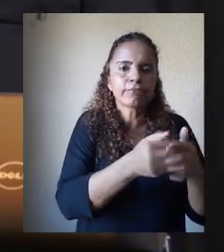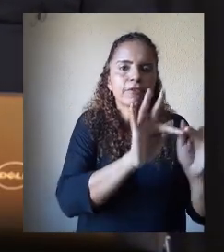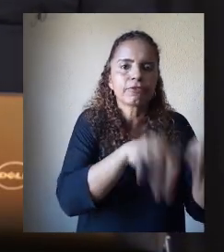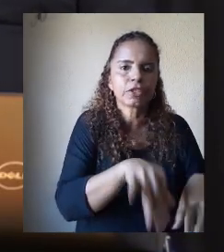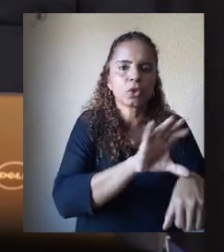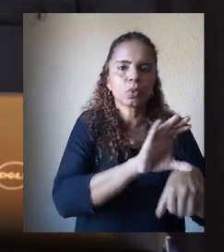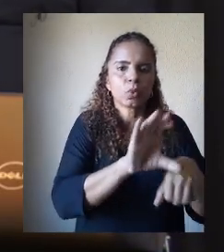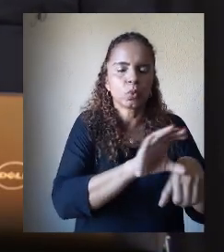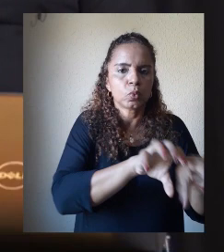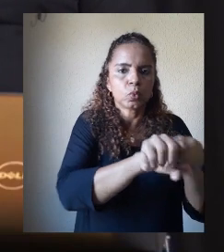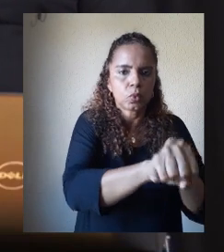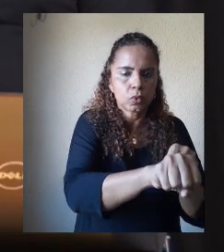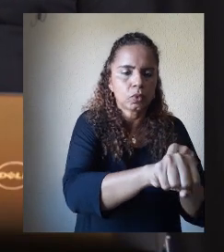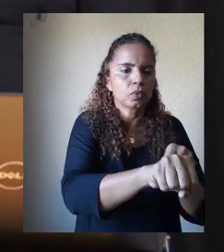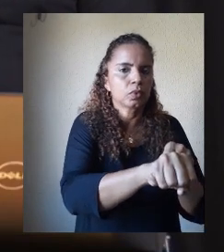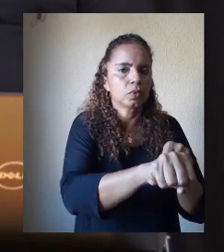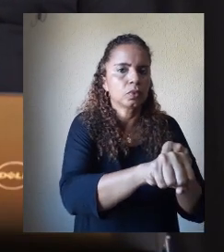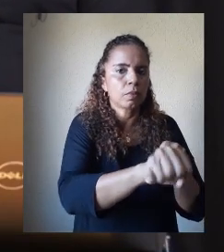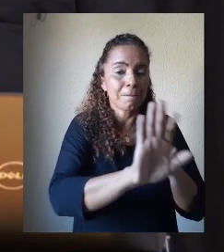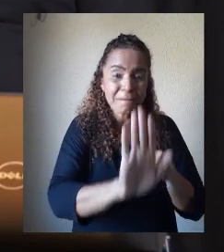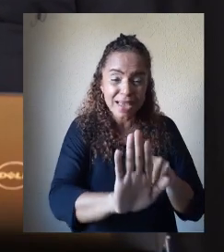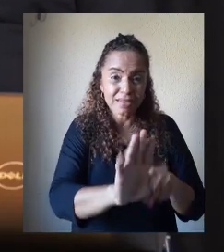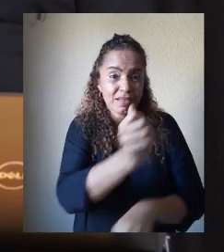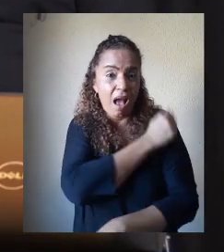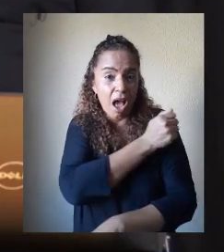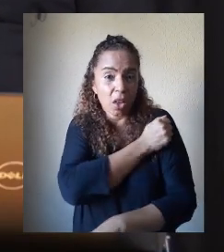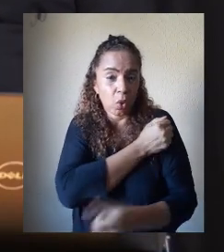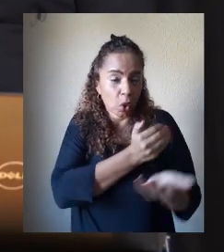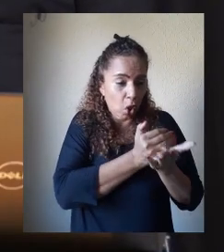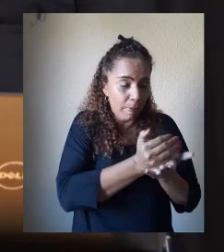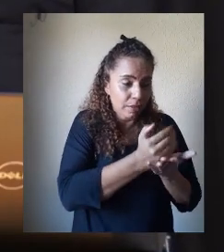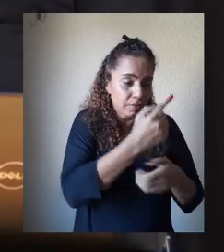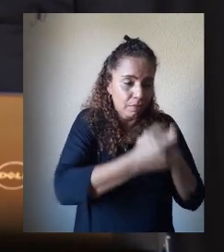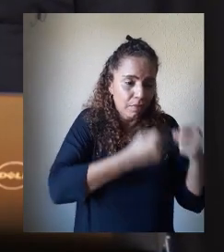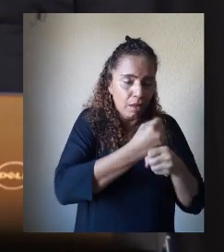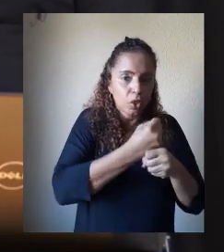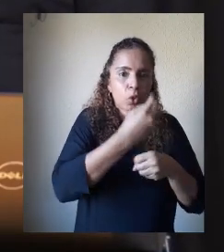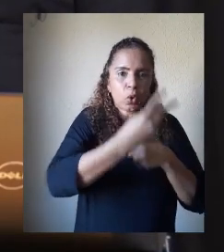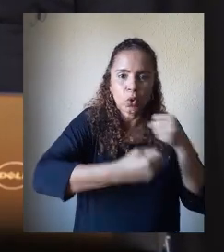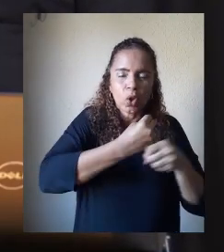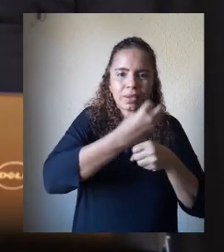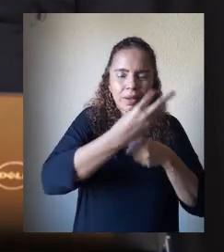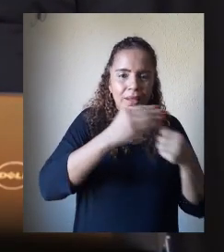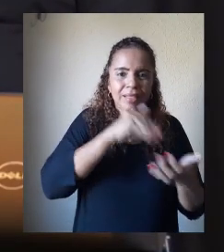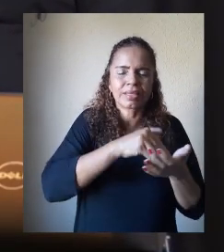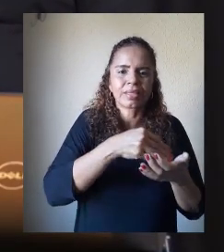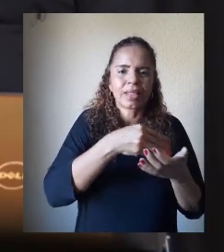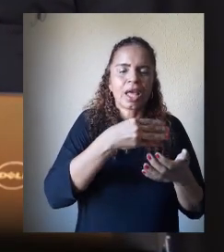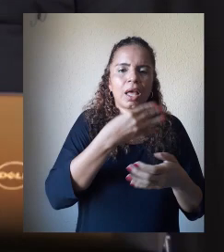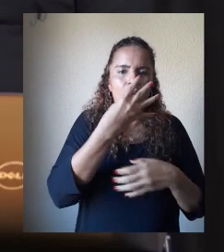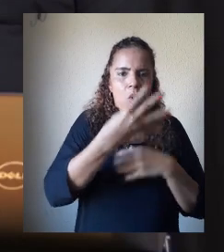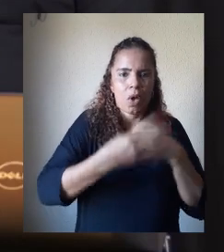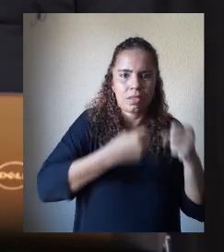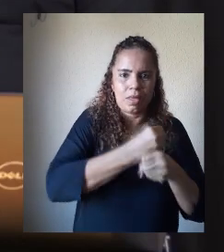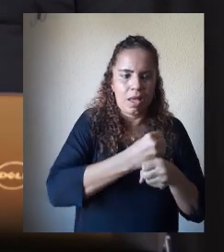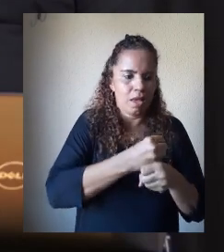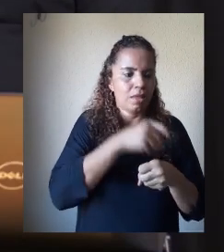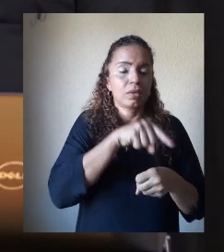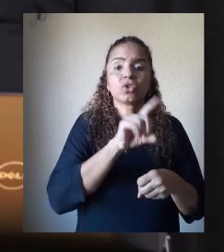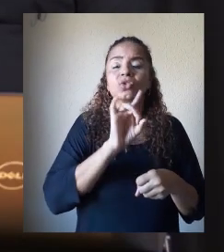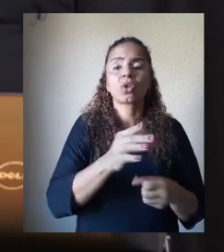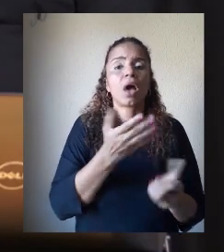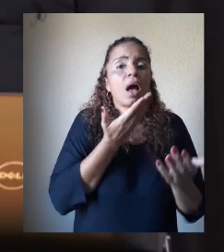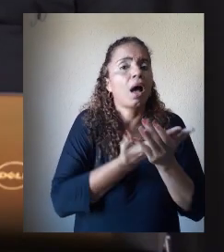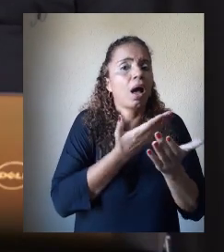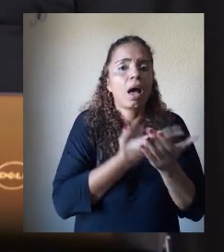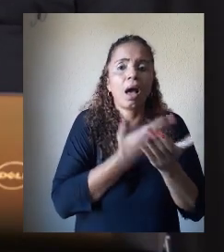expostos do que propriamente. Exatamente. Então, esse pessoal, até o 4º ano da faculdade, que é um pessoal que vai assistir aula, basicamente, e